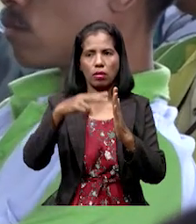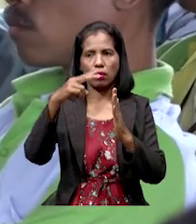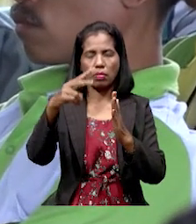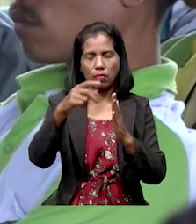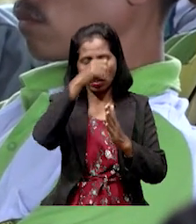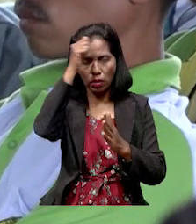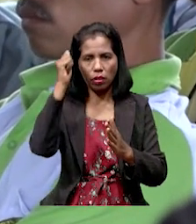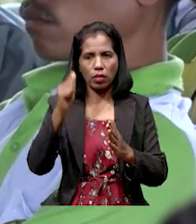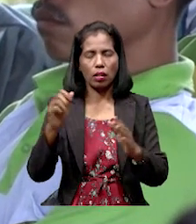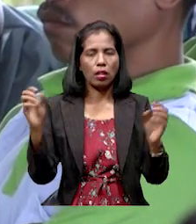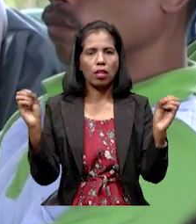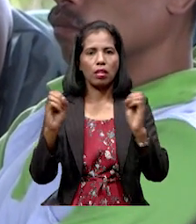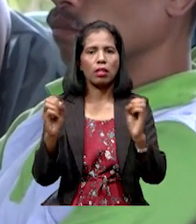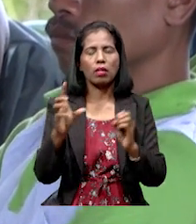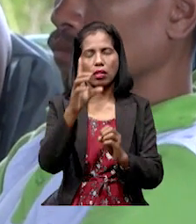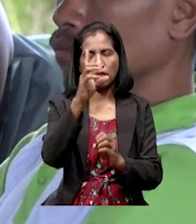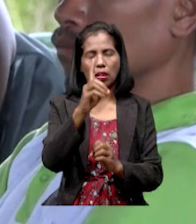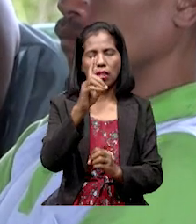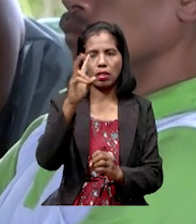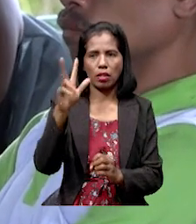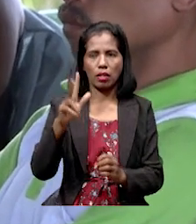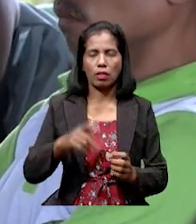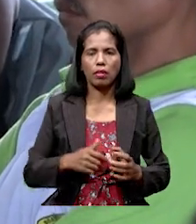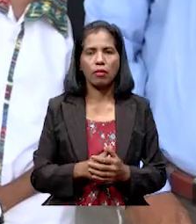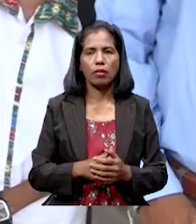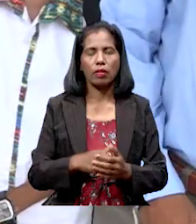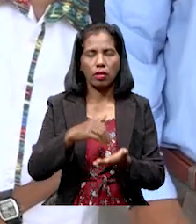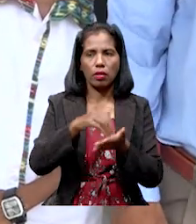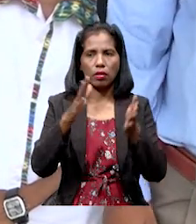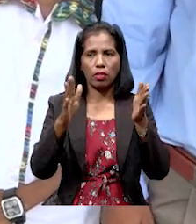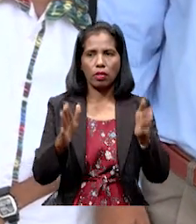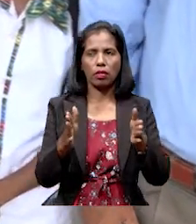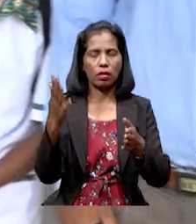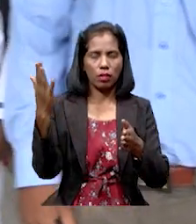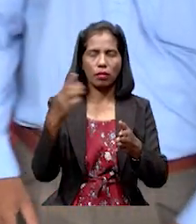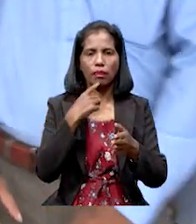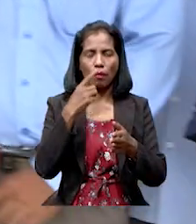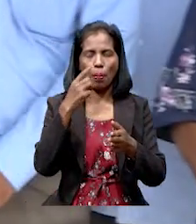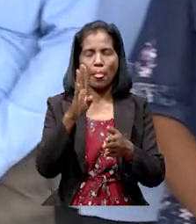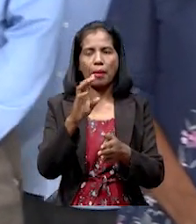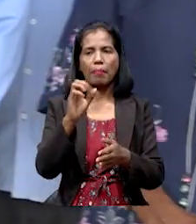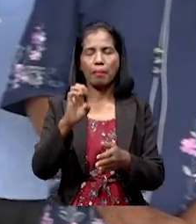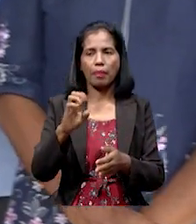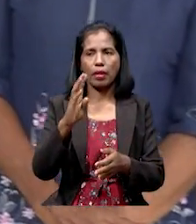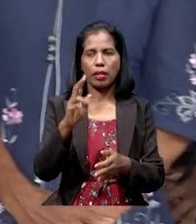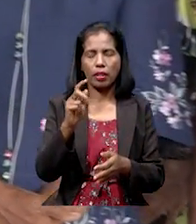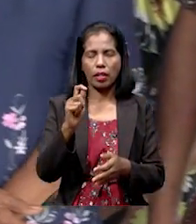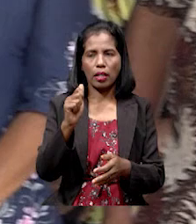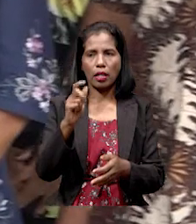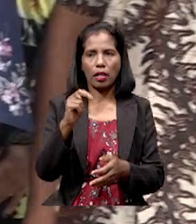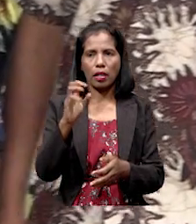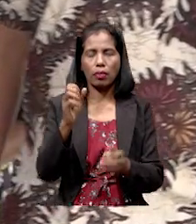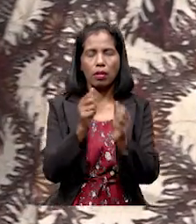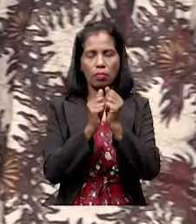licenciatura la OS ba diploma 3. Total docente ia Instituto Dom Boaventura Betano, município Manufahi,